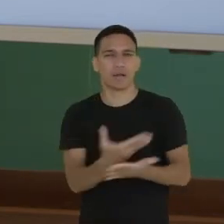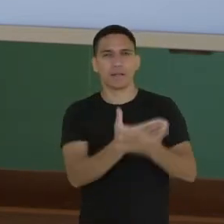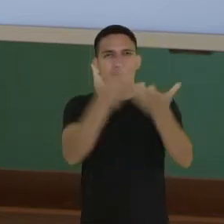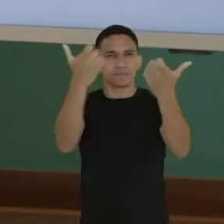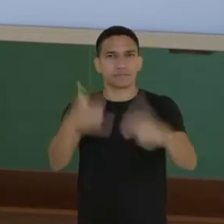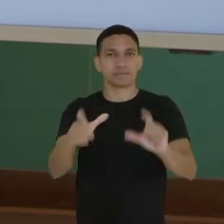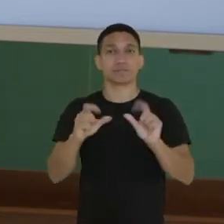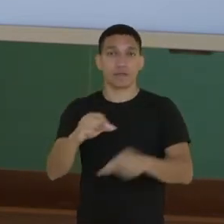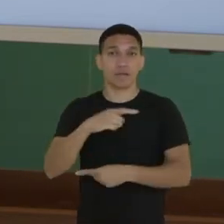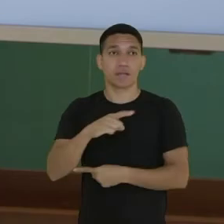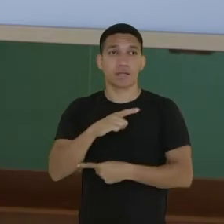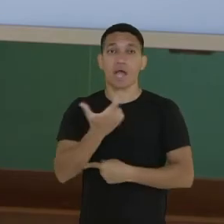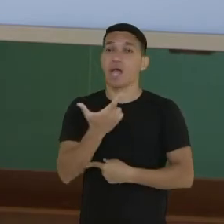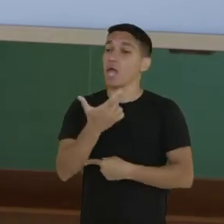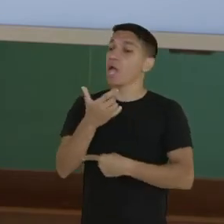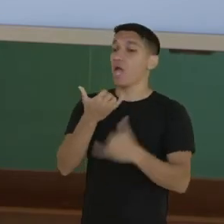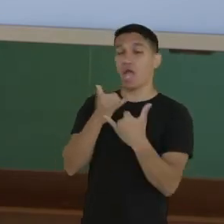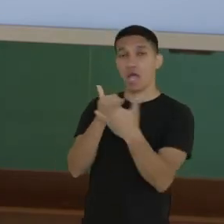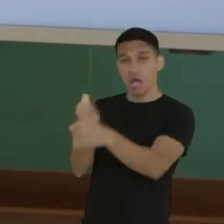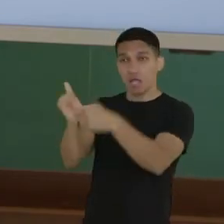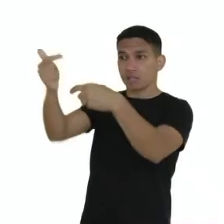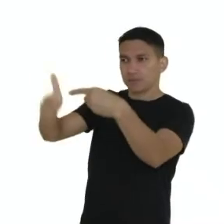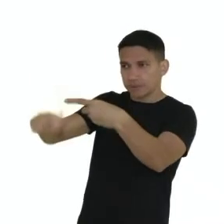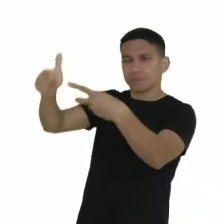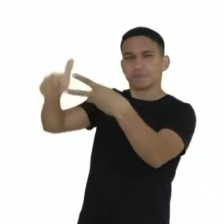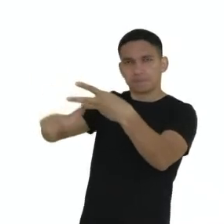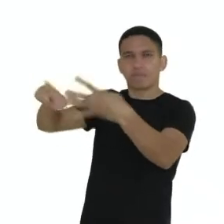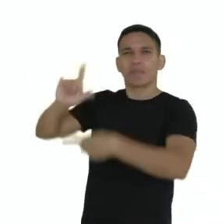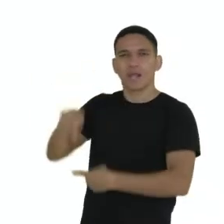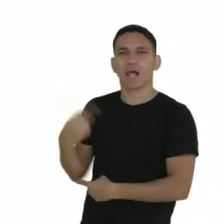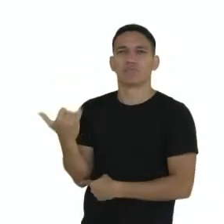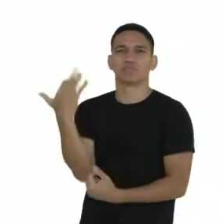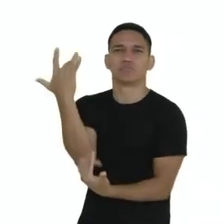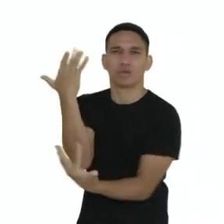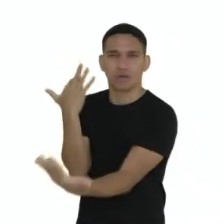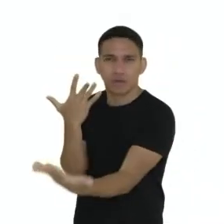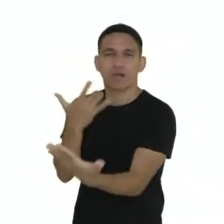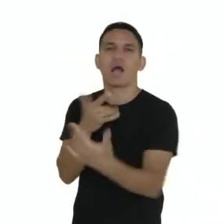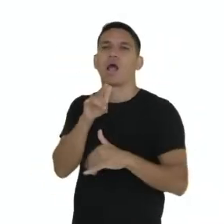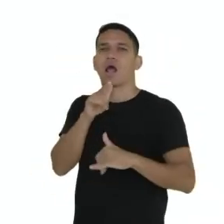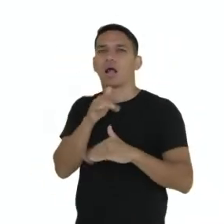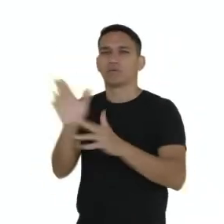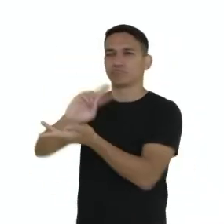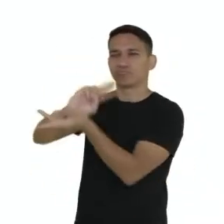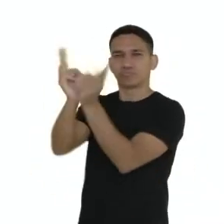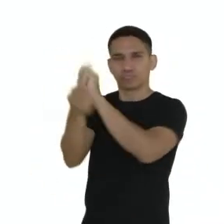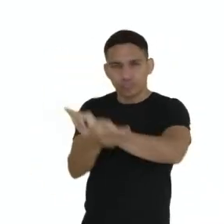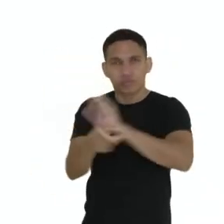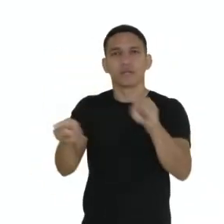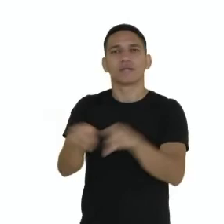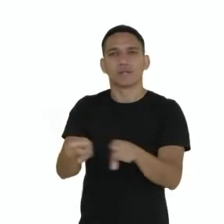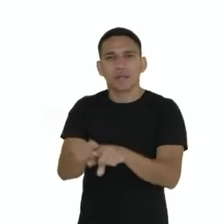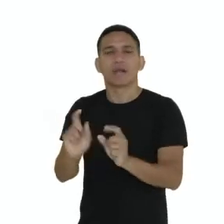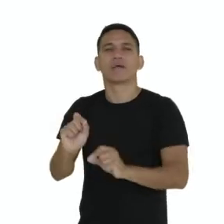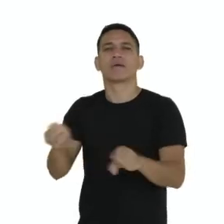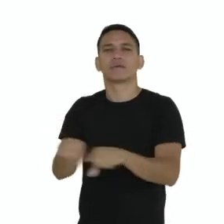temos as energias renováveis, que seria a biomassa, eólica, hidráulica, além do carvão vegetal, apesar de